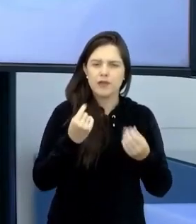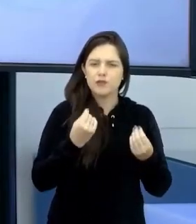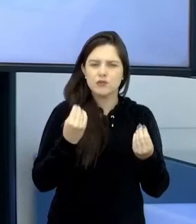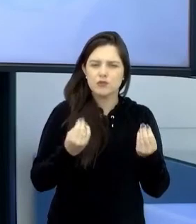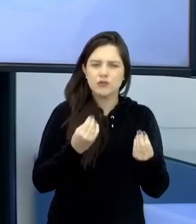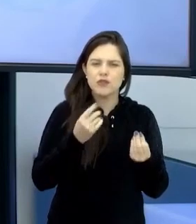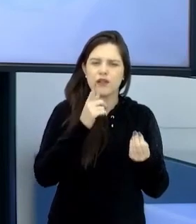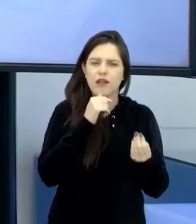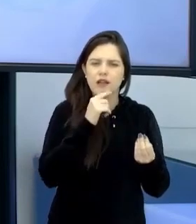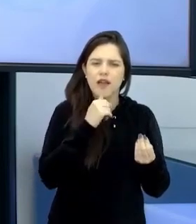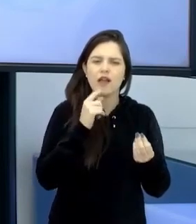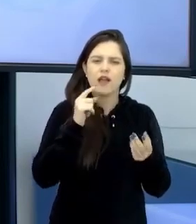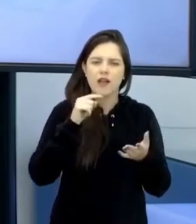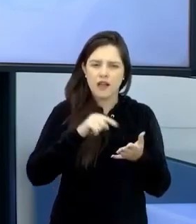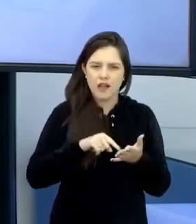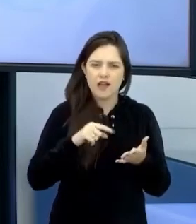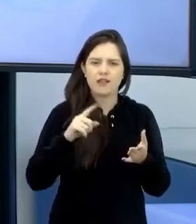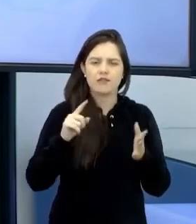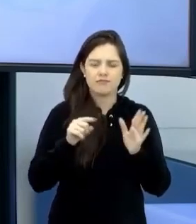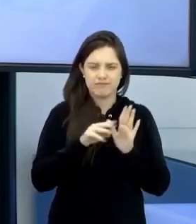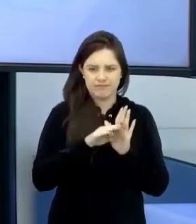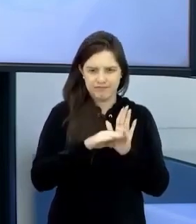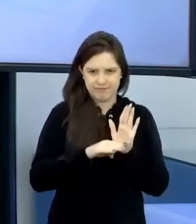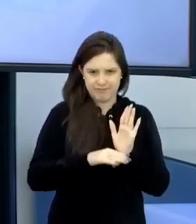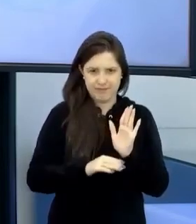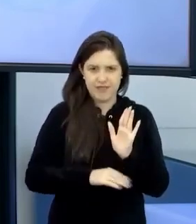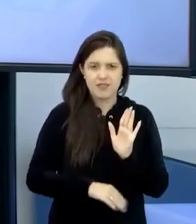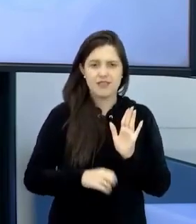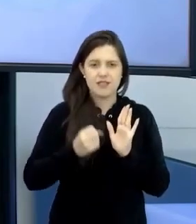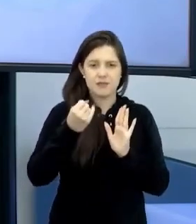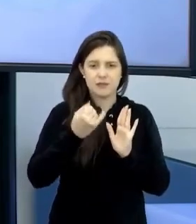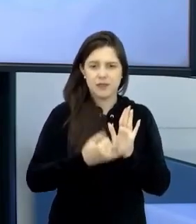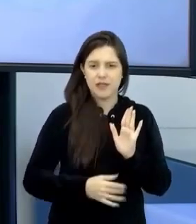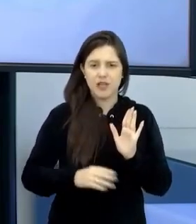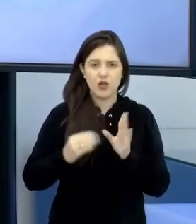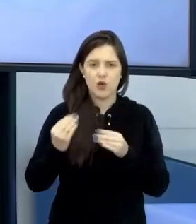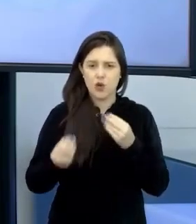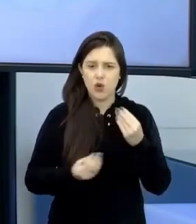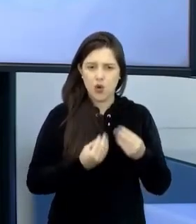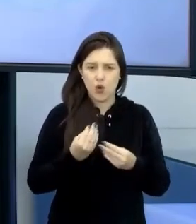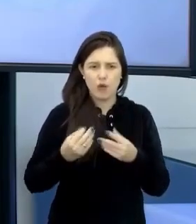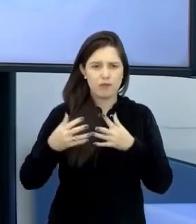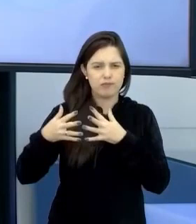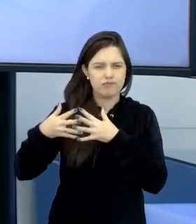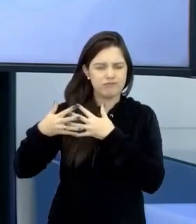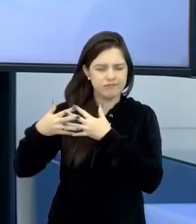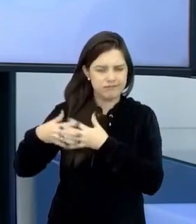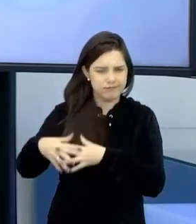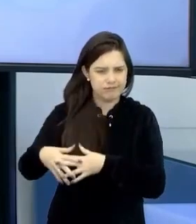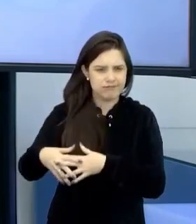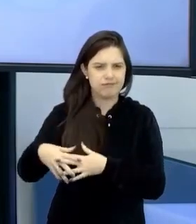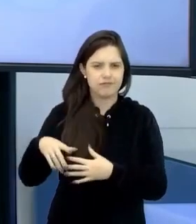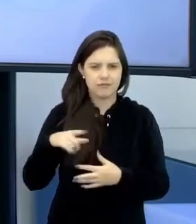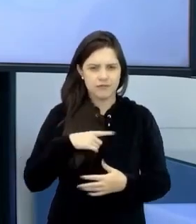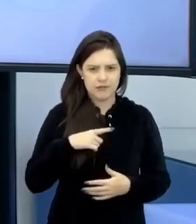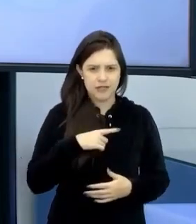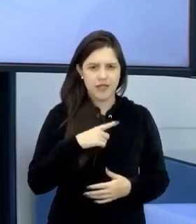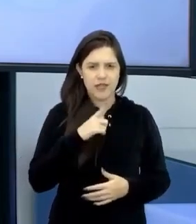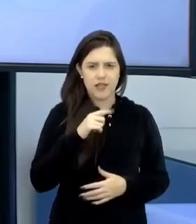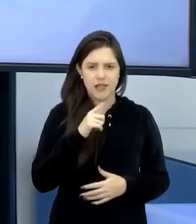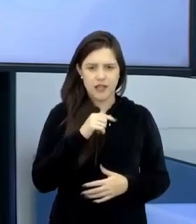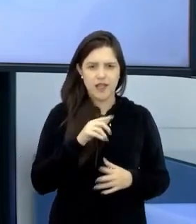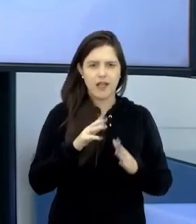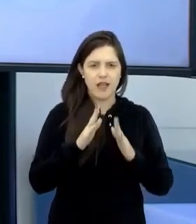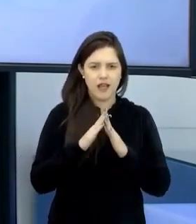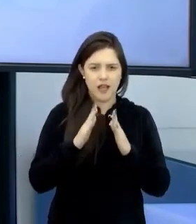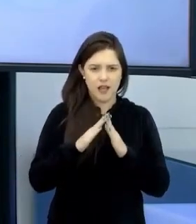água. Se ela tem presença de micro-organismos, se ela tem presença de compostos químicos ou metais pesados que são nocivos à saúde. Então, isso